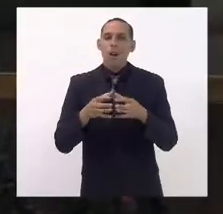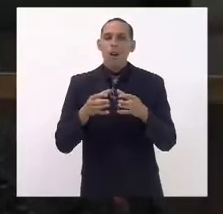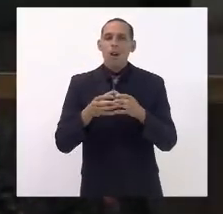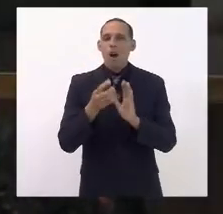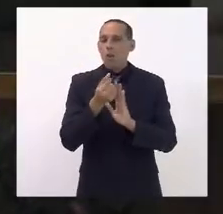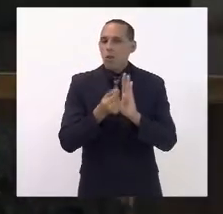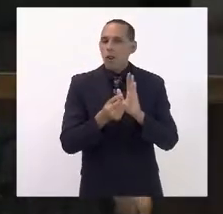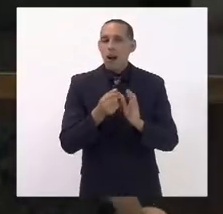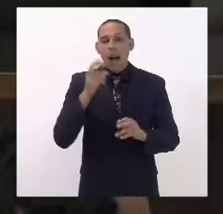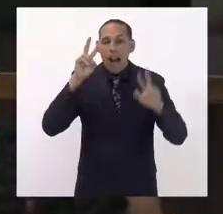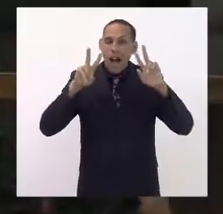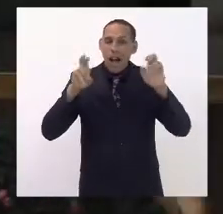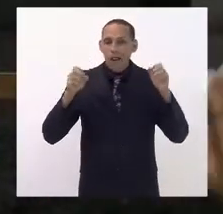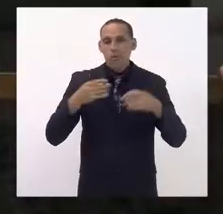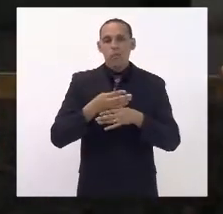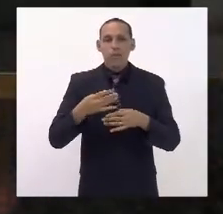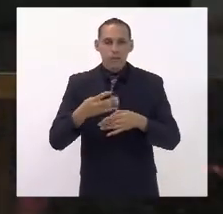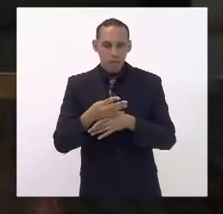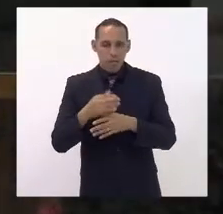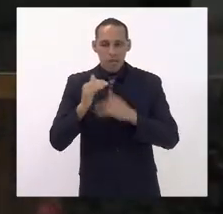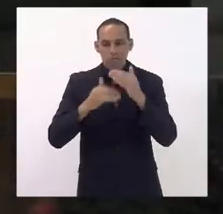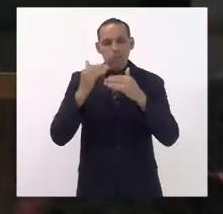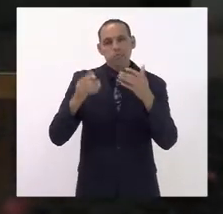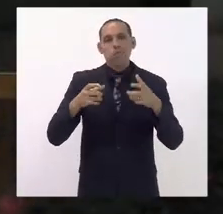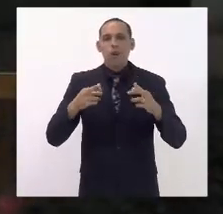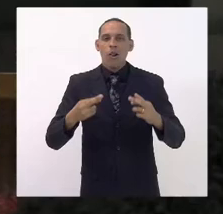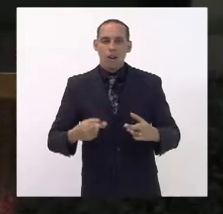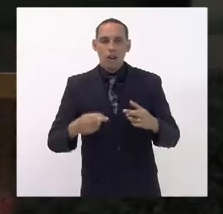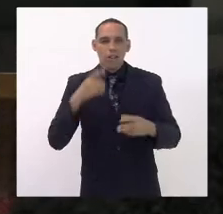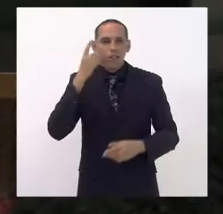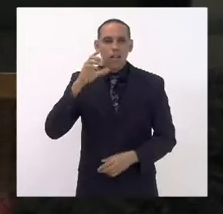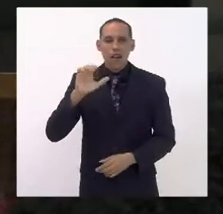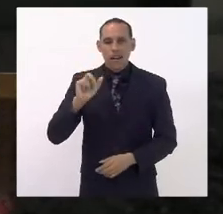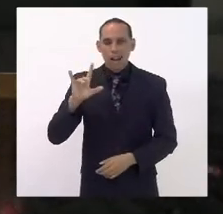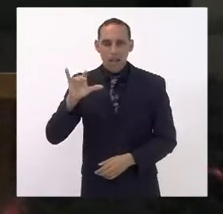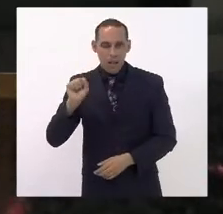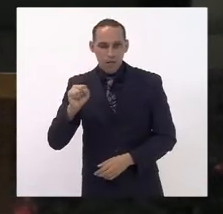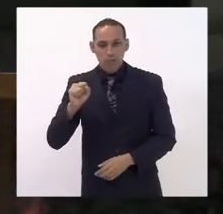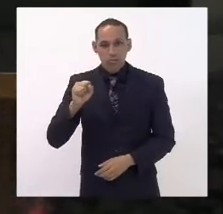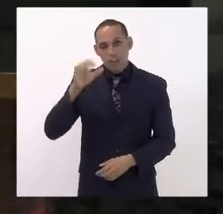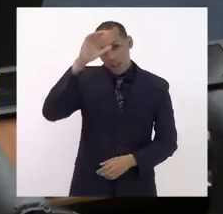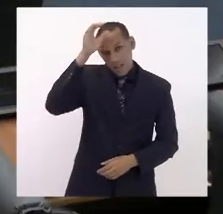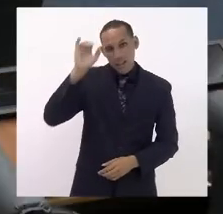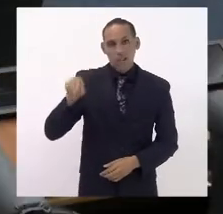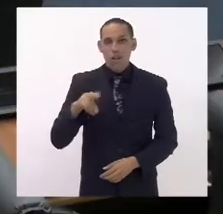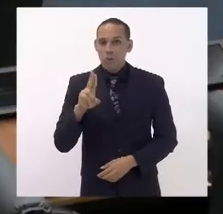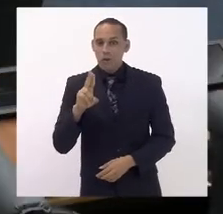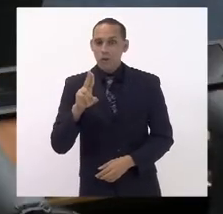Assuntos Municipais e Desenvolvimento Regional, deputado Carlos Macedo. Deputada Tia Ju.